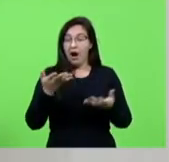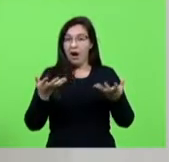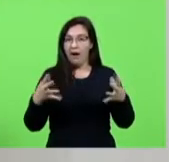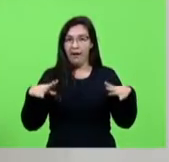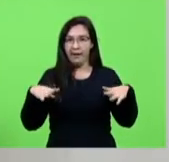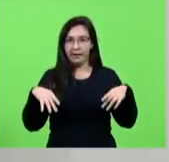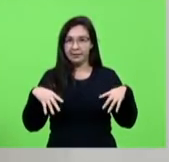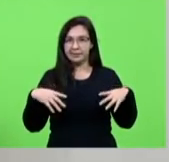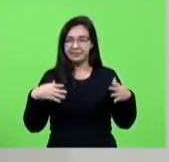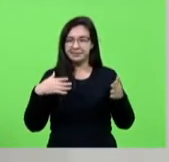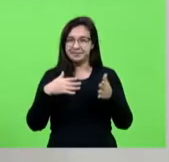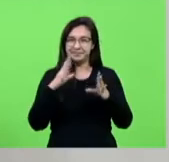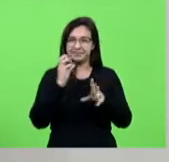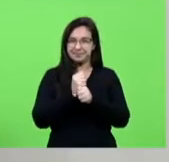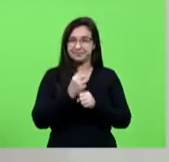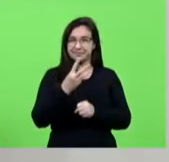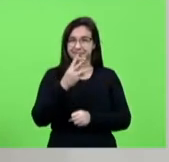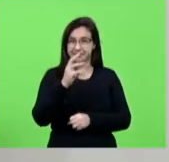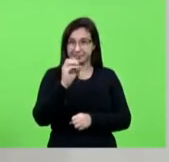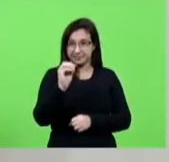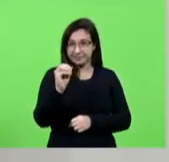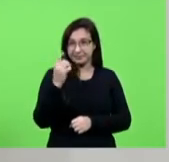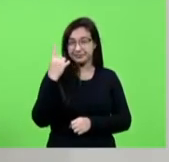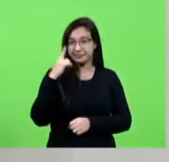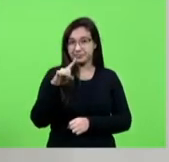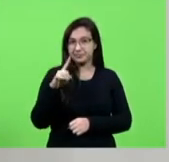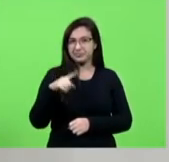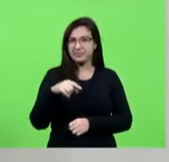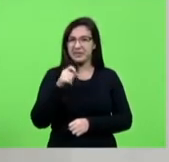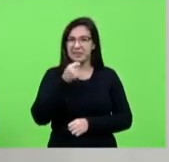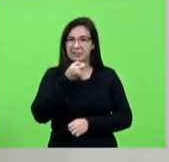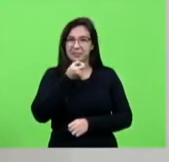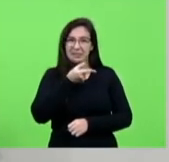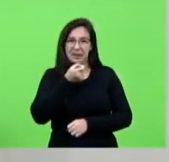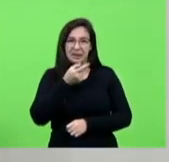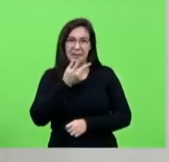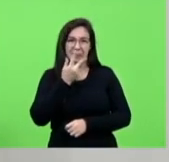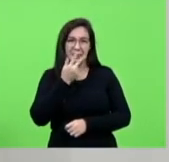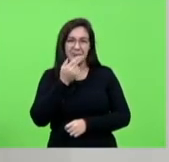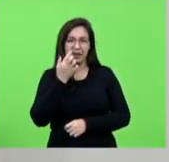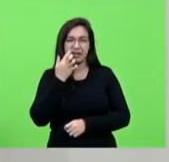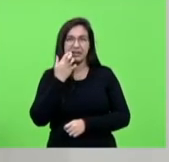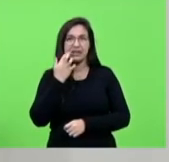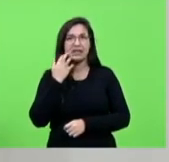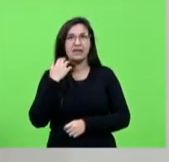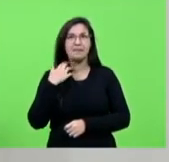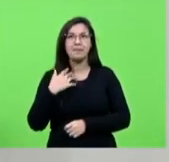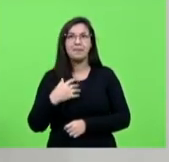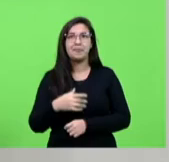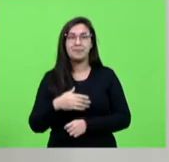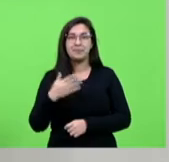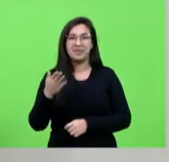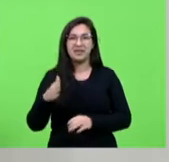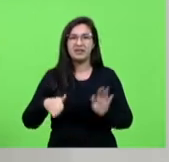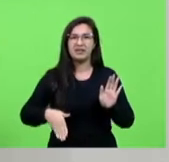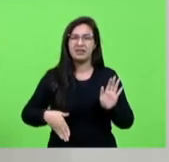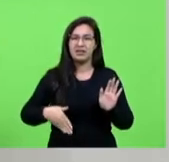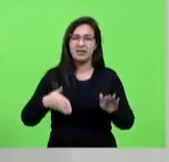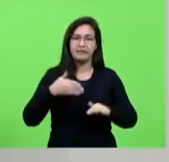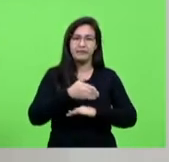dias. Isso aqui é uma piada. Não tem deputado federal falar, vagabundos, vão